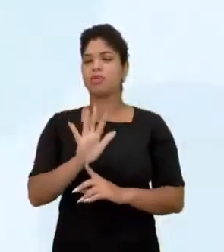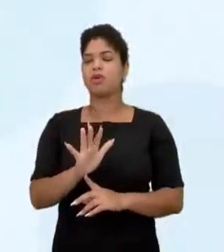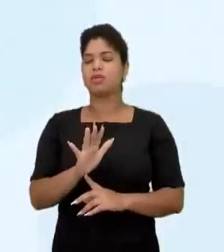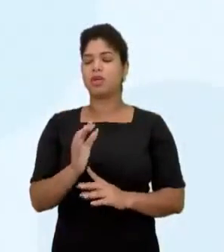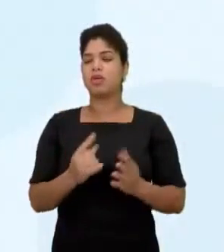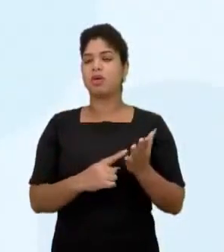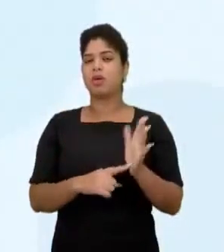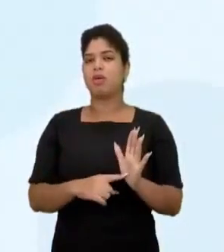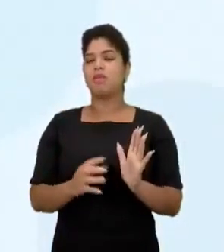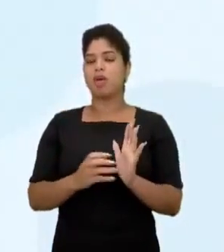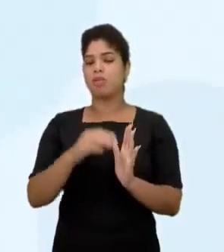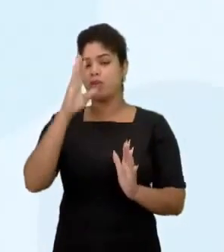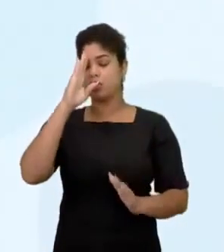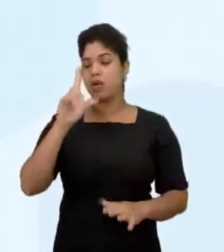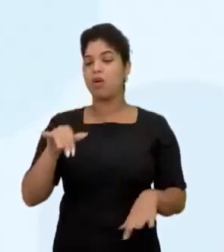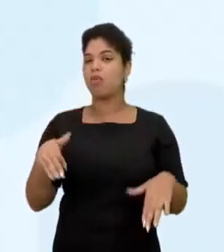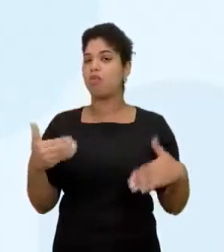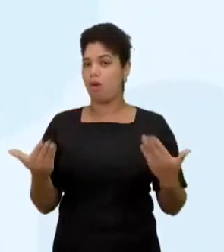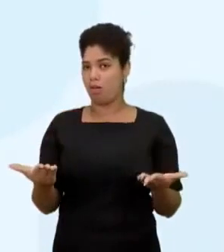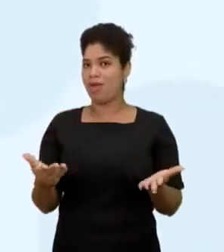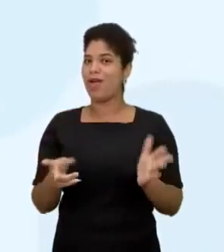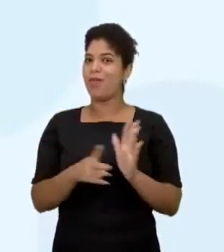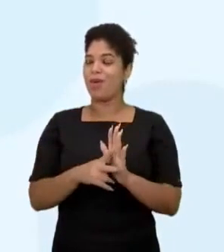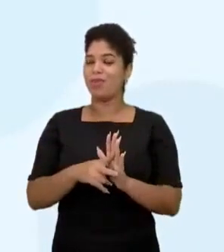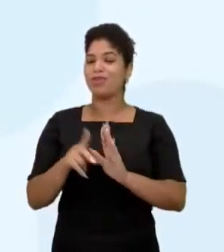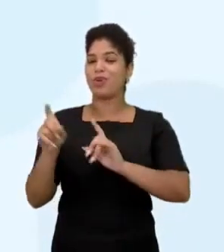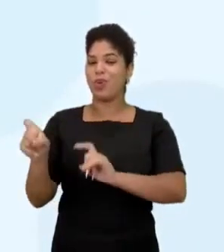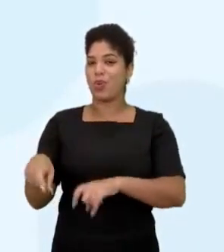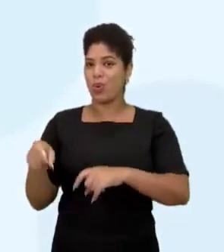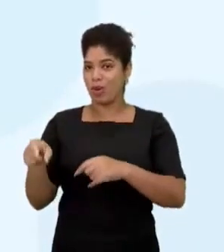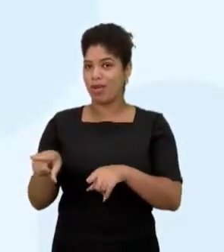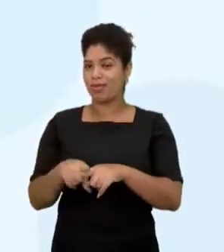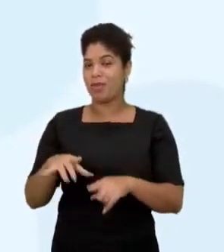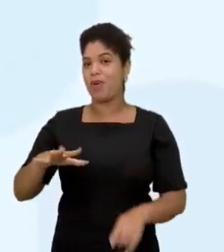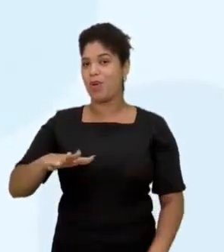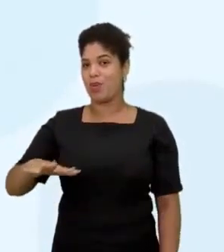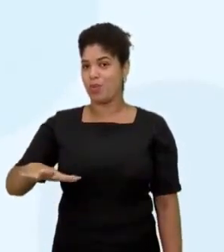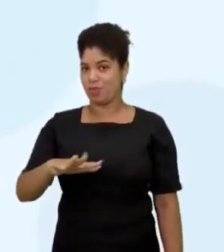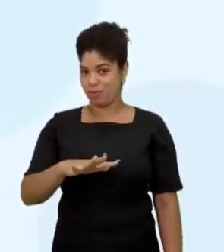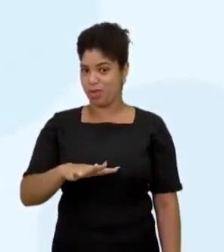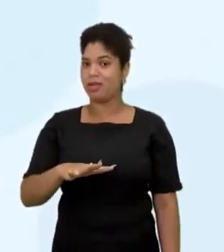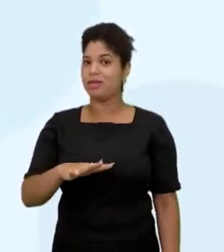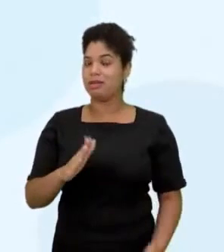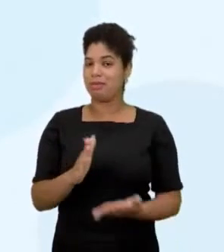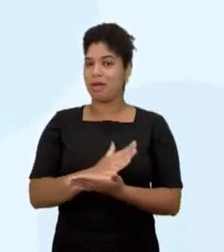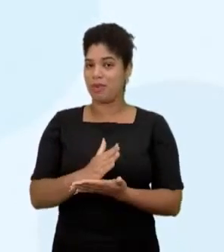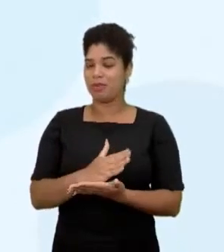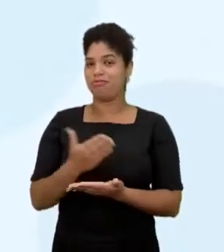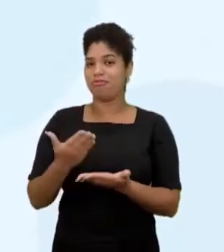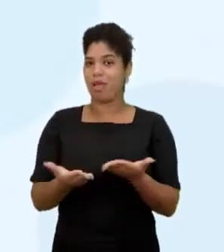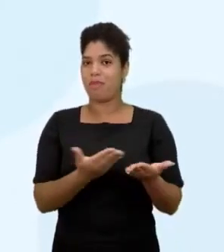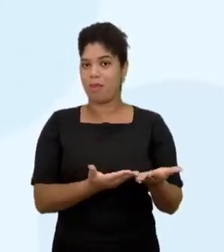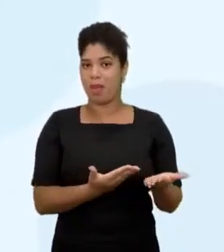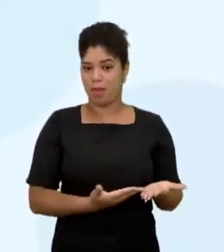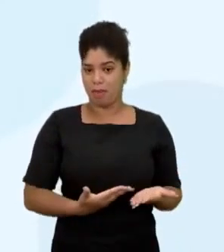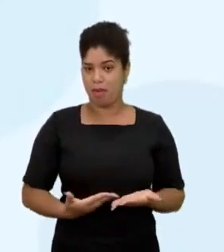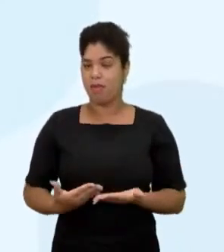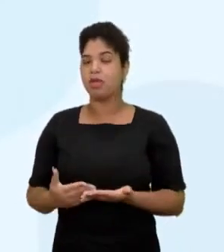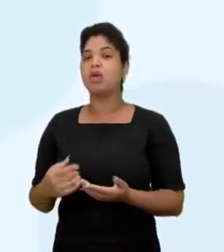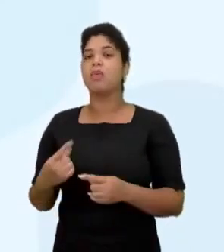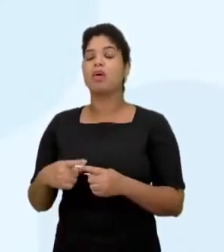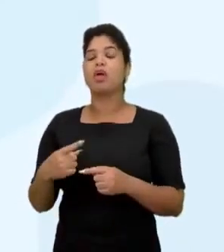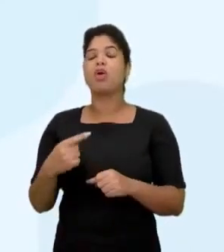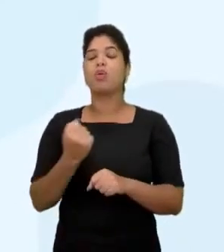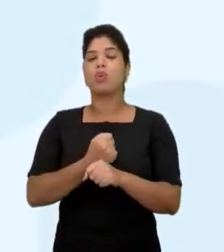usina de hidrelétrica de Itaipu através das propriedades rurais e urbanas que foram desapropriadas na época com a construção